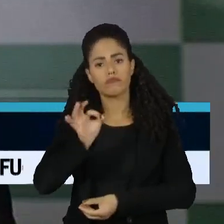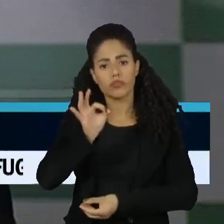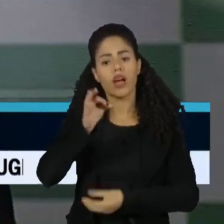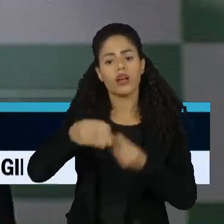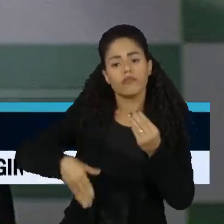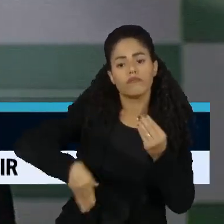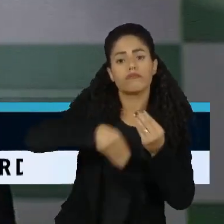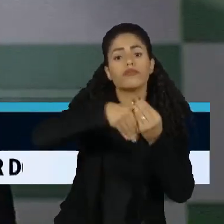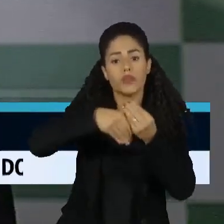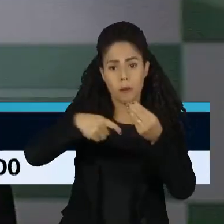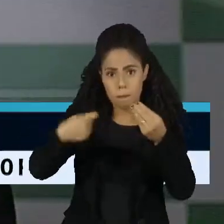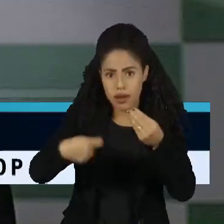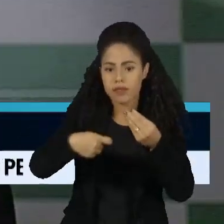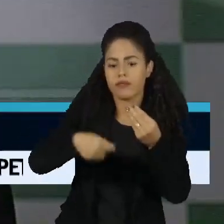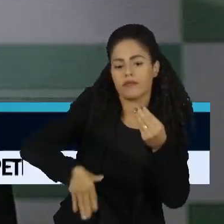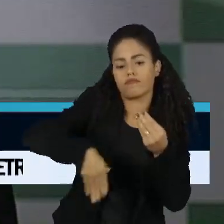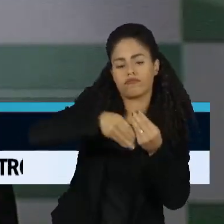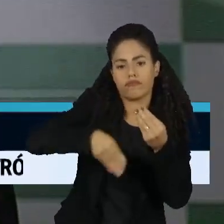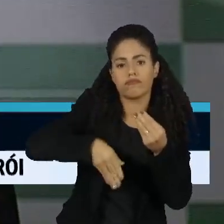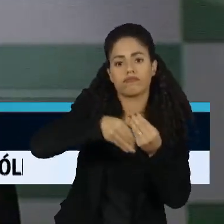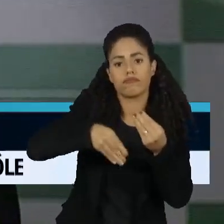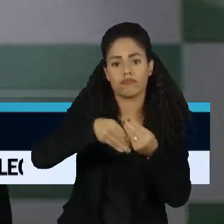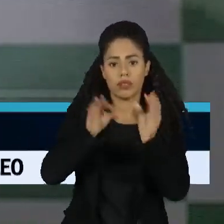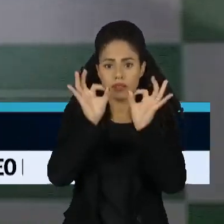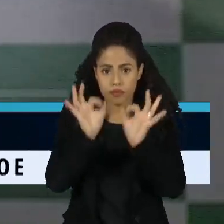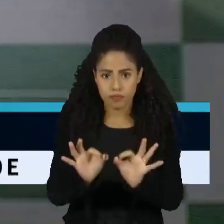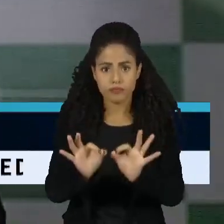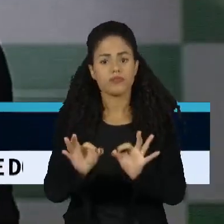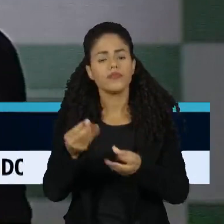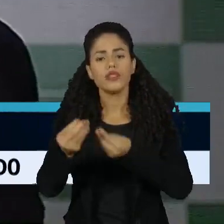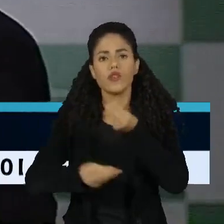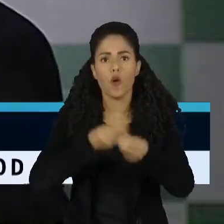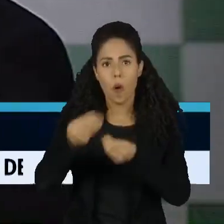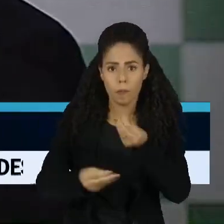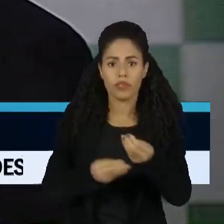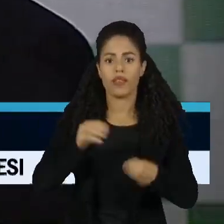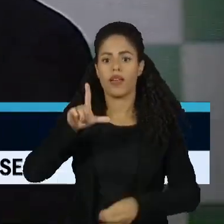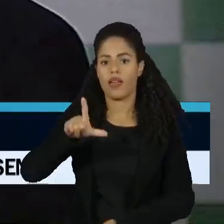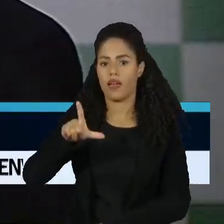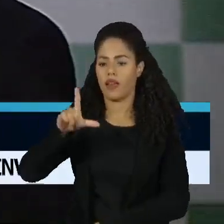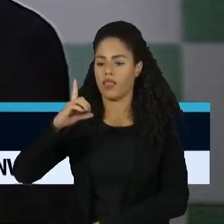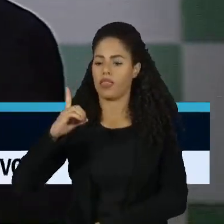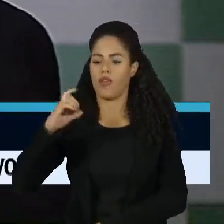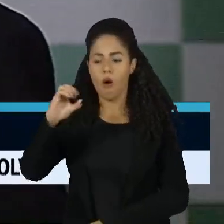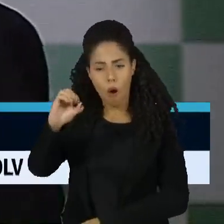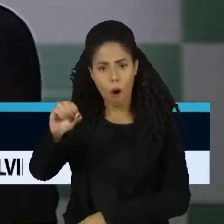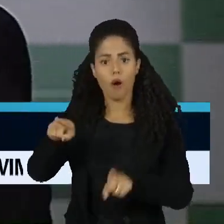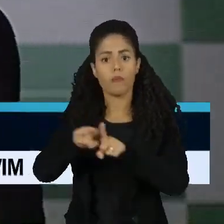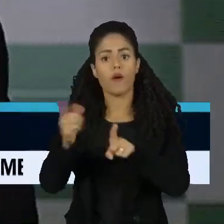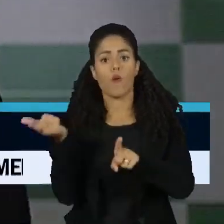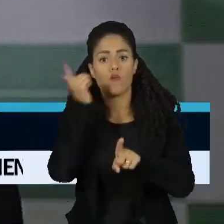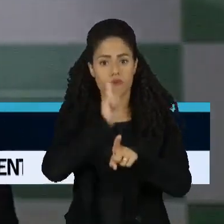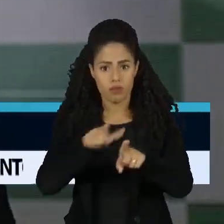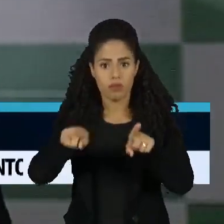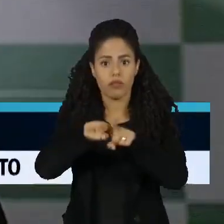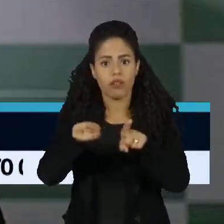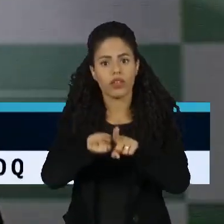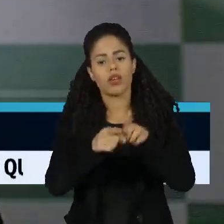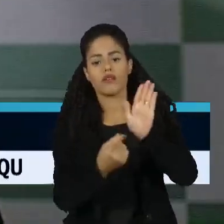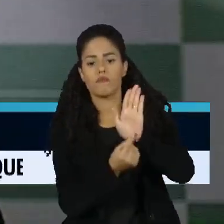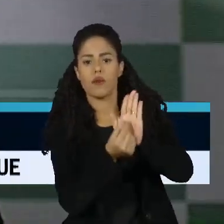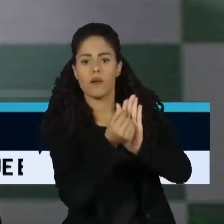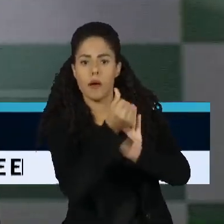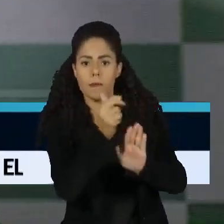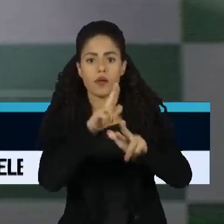da emenda condicionada na LDO para o orçamento de 24 por causa